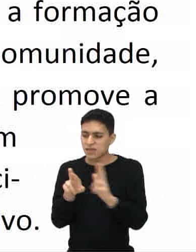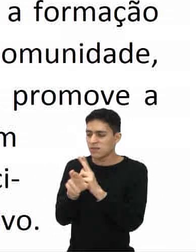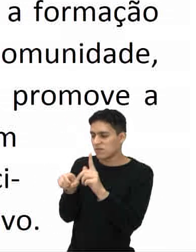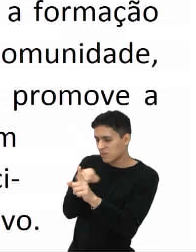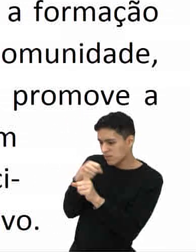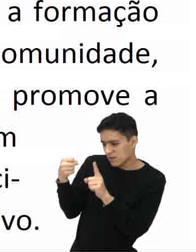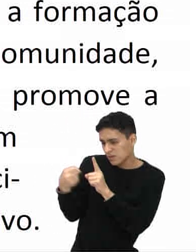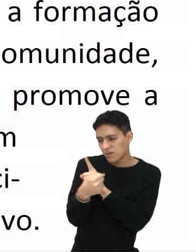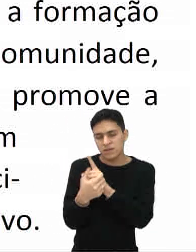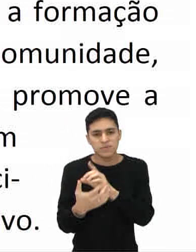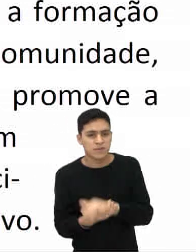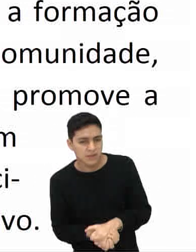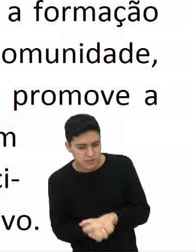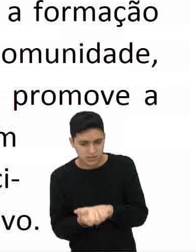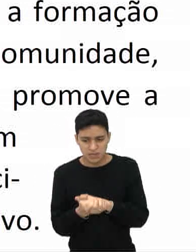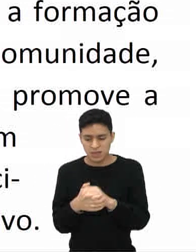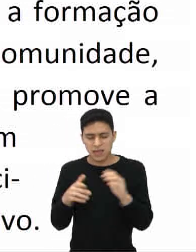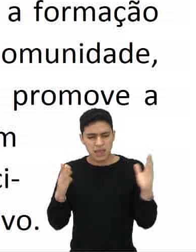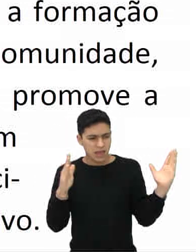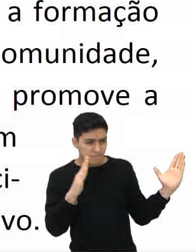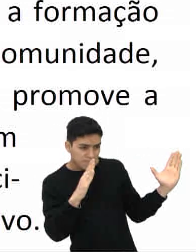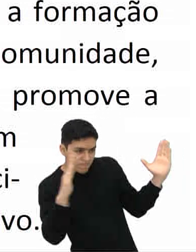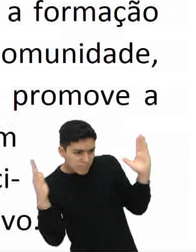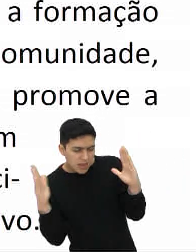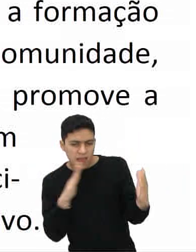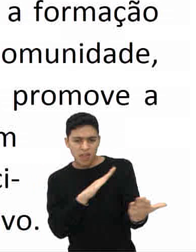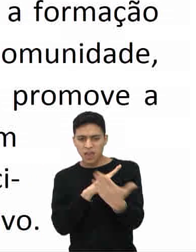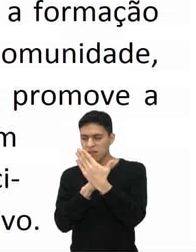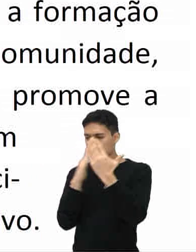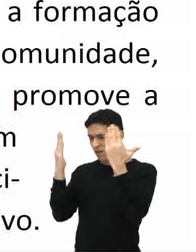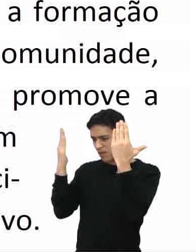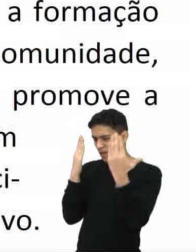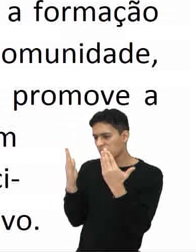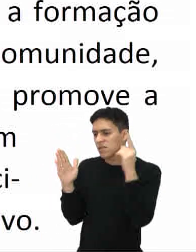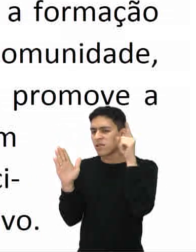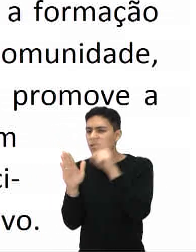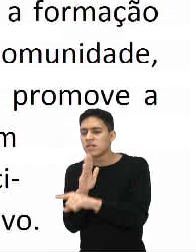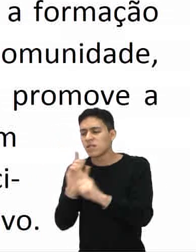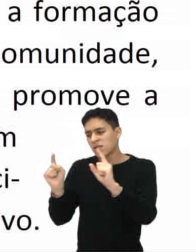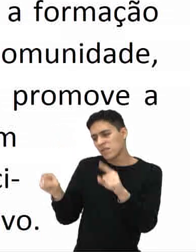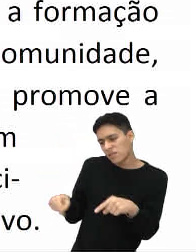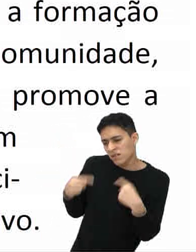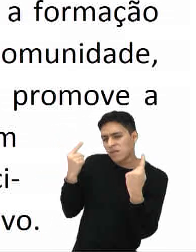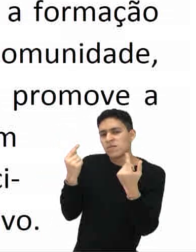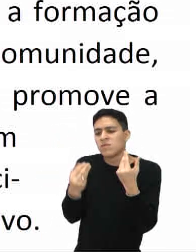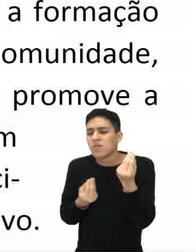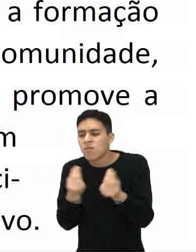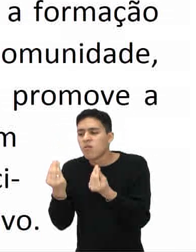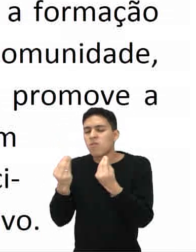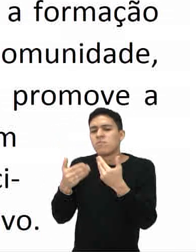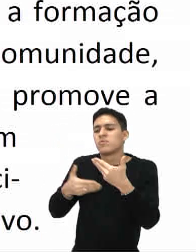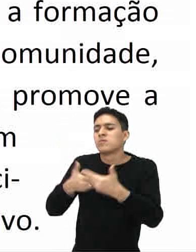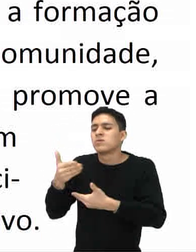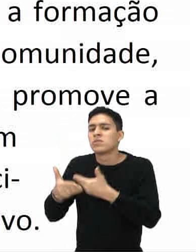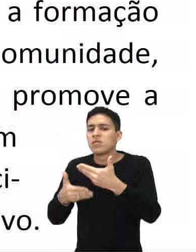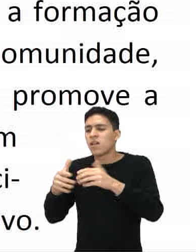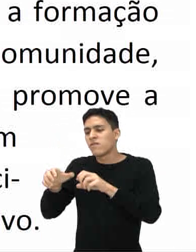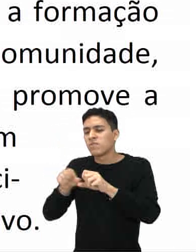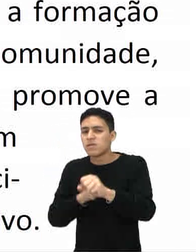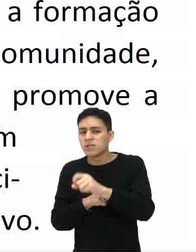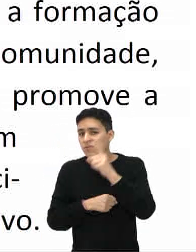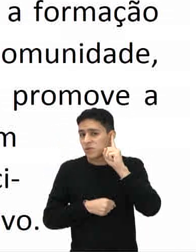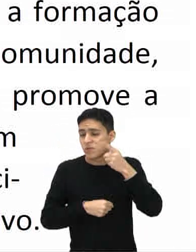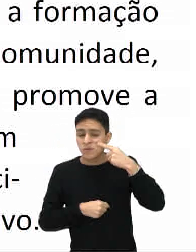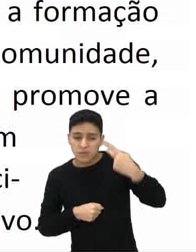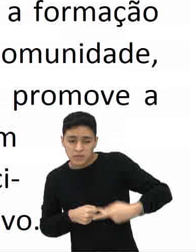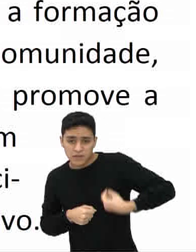sociais. Esse panorama auxilia na análise da questão dos desafios para a formação educacional dos surdos no